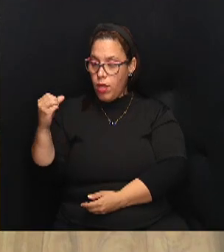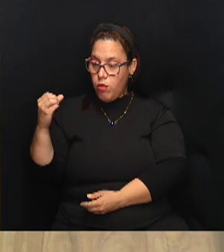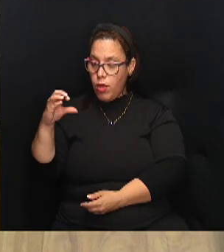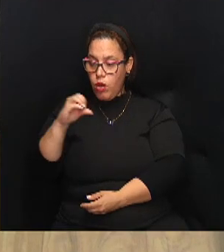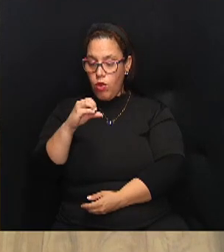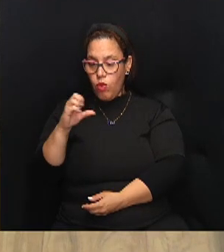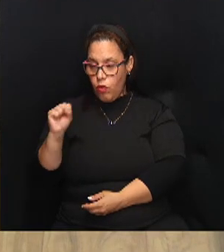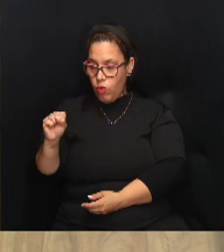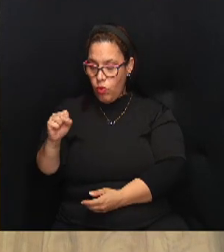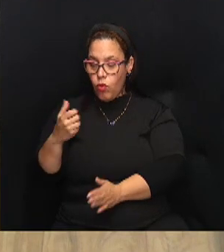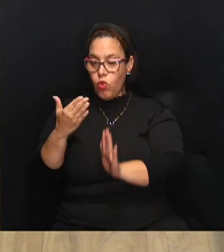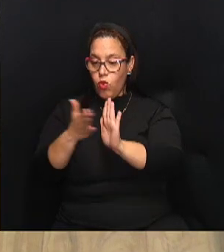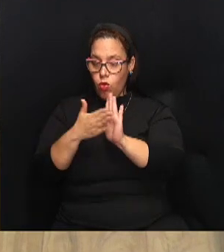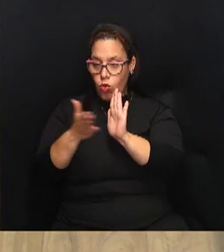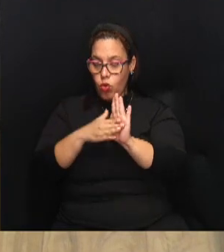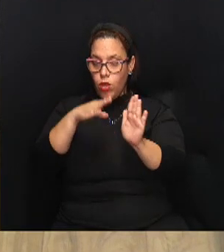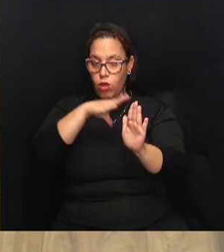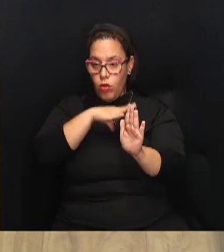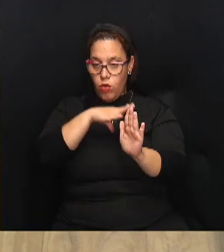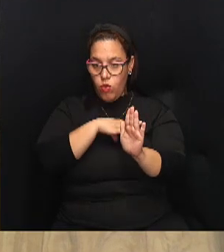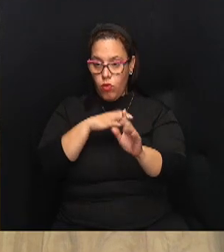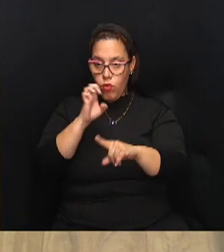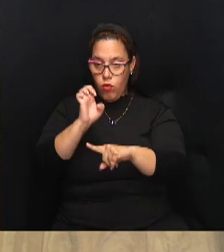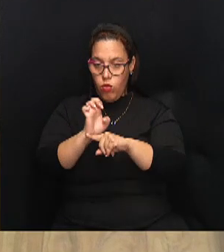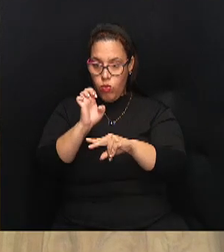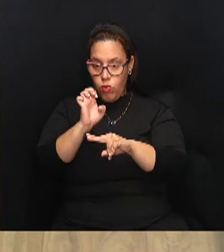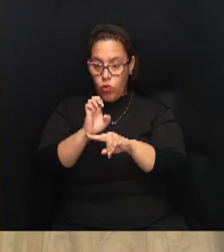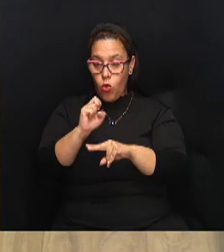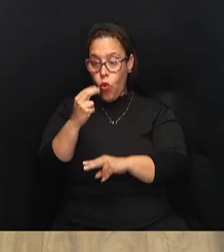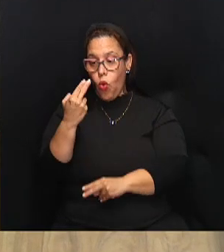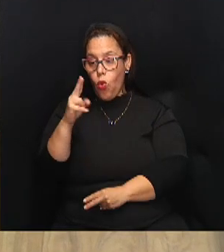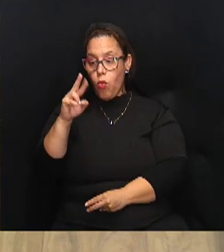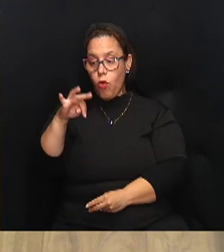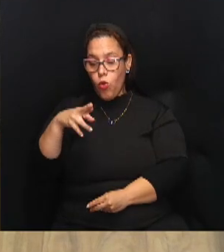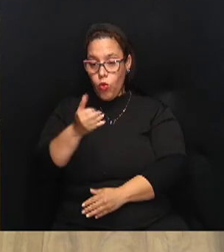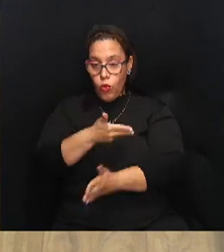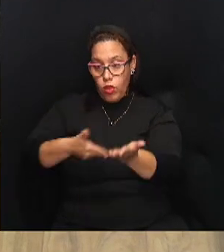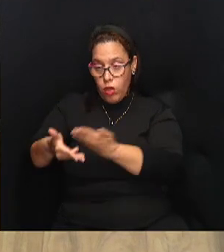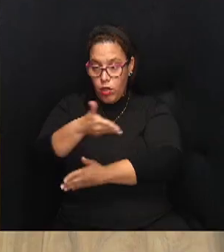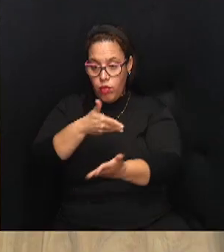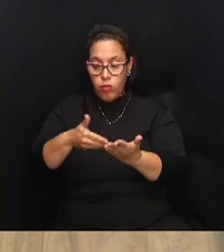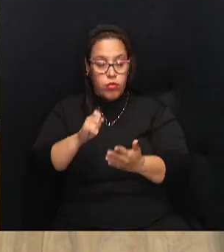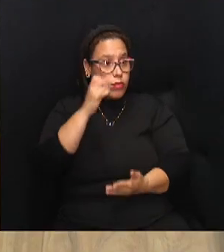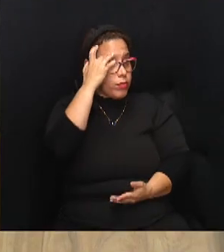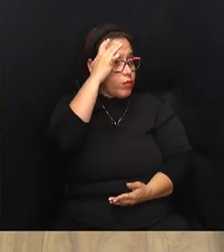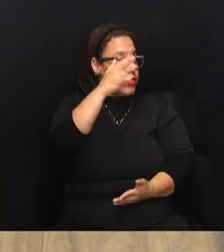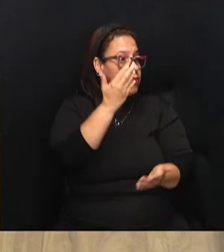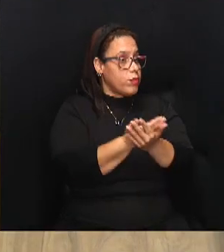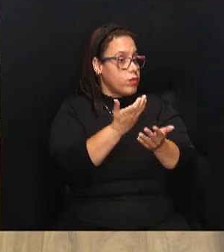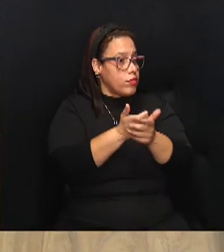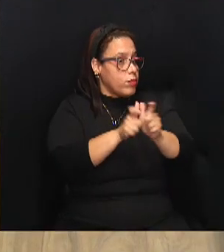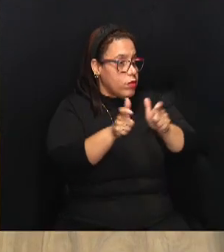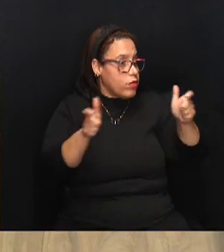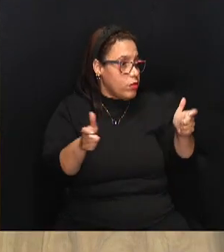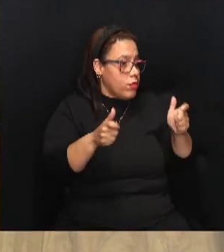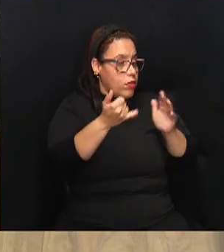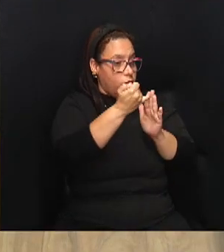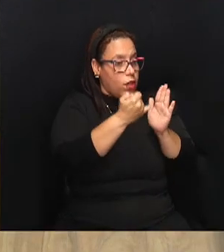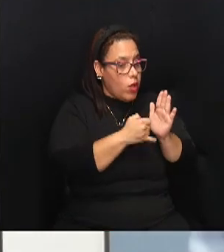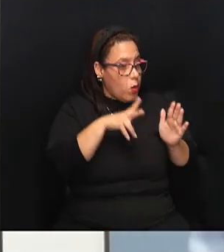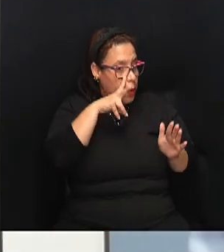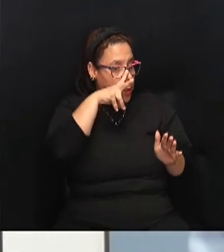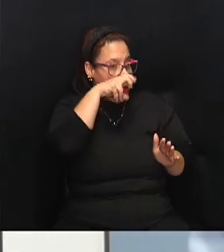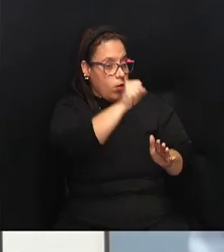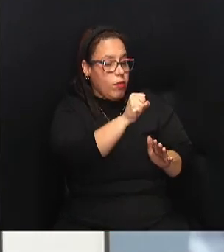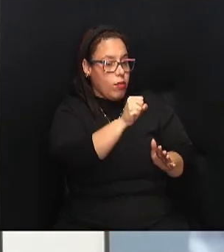que é competência do município, estadual ou mútua. Então, imagina um estudo amplo para um instituto forte,